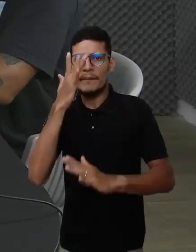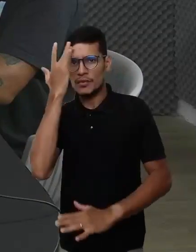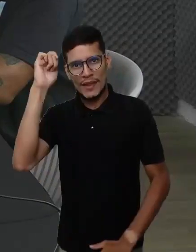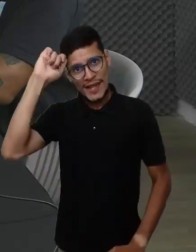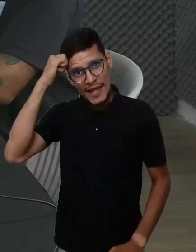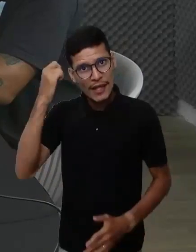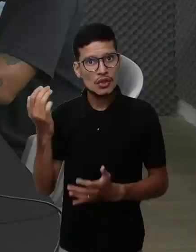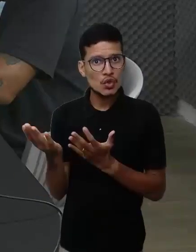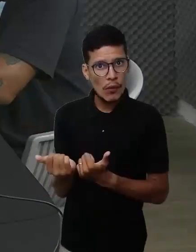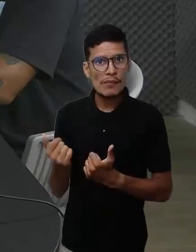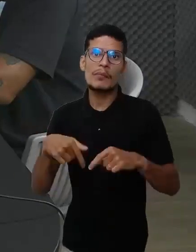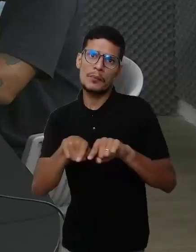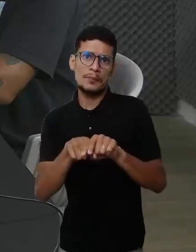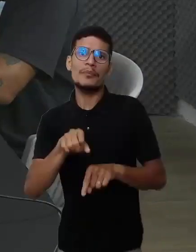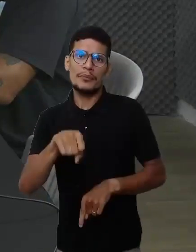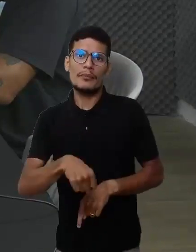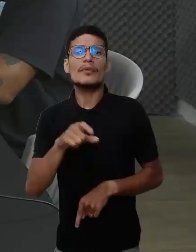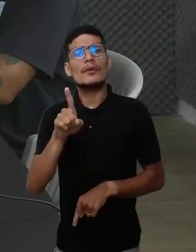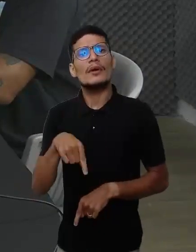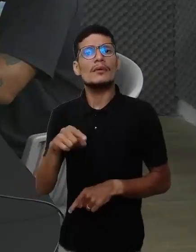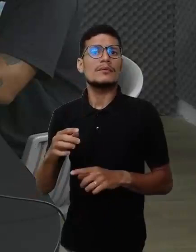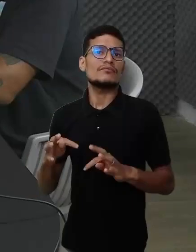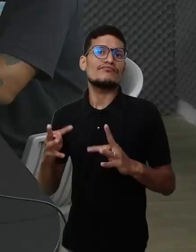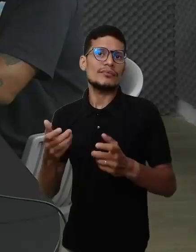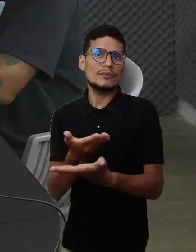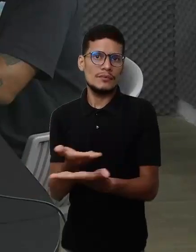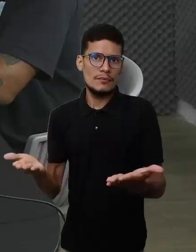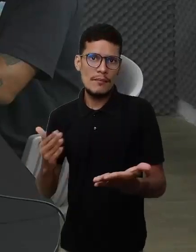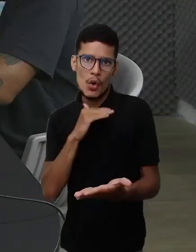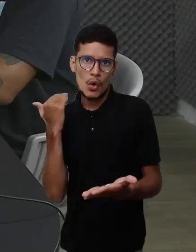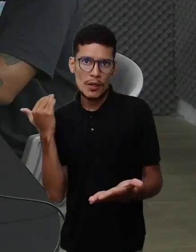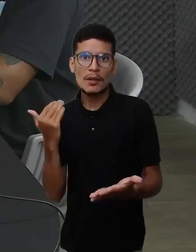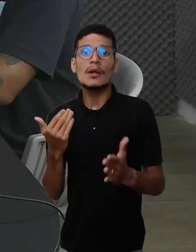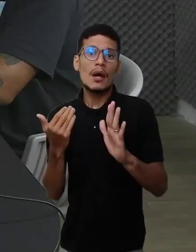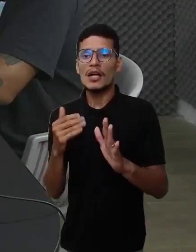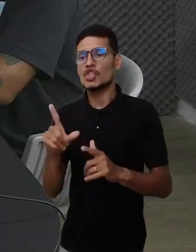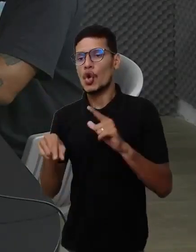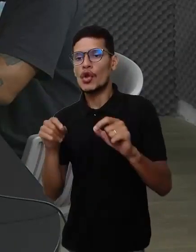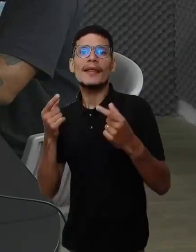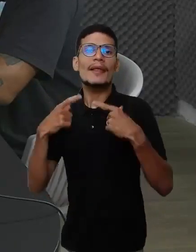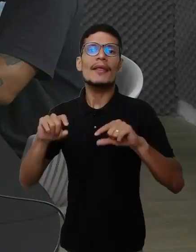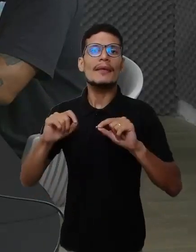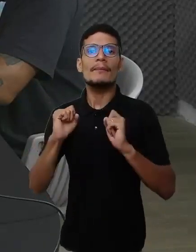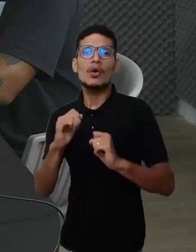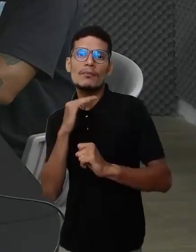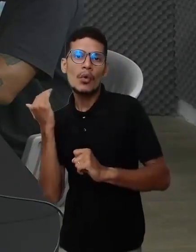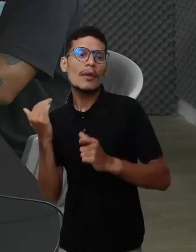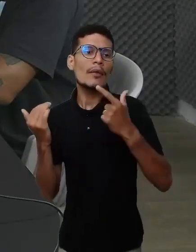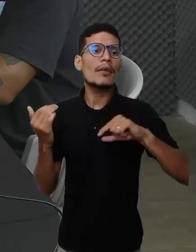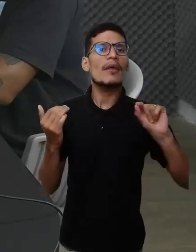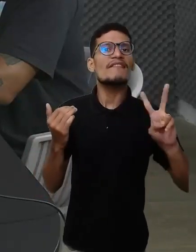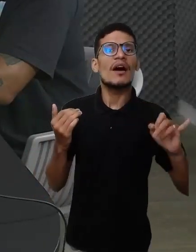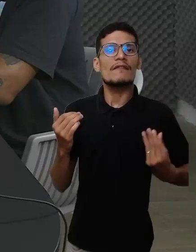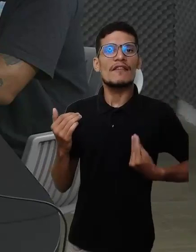são os meninos negros e jovens que muitas vezes morrem. Então se estabelece quem pode morrer e quem tem que viver. Né?